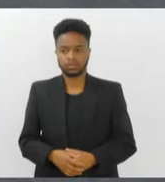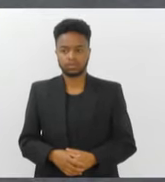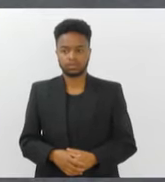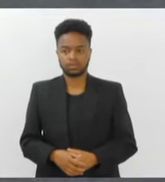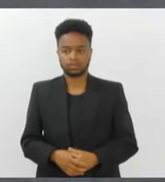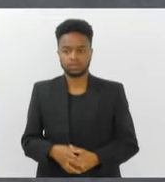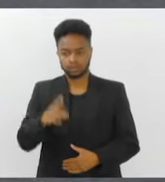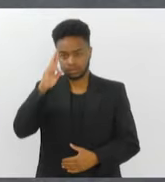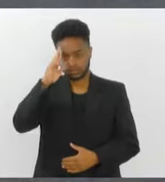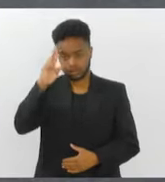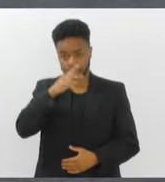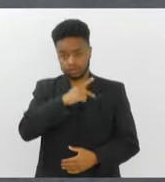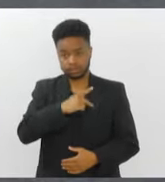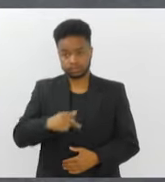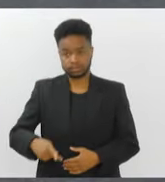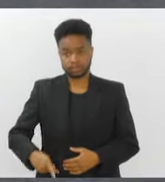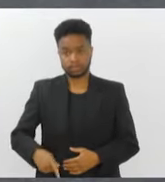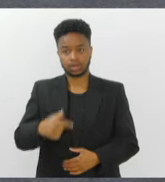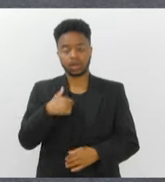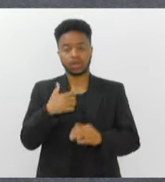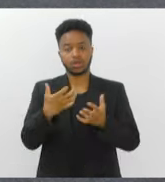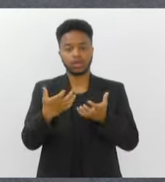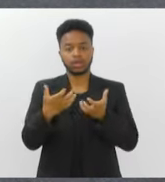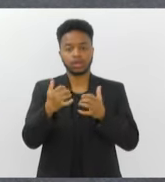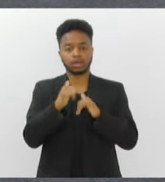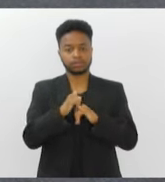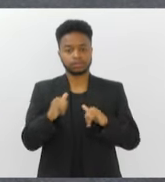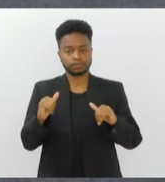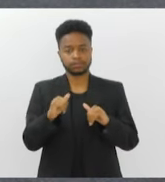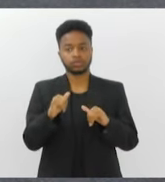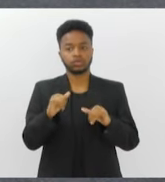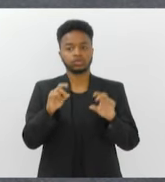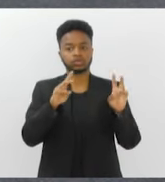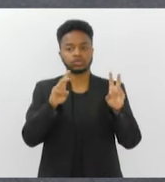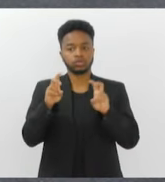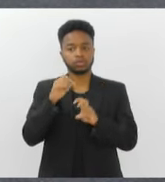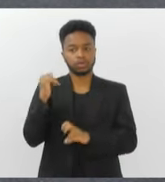Senhor presidente, primeiro quero destacar o mérito do projeto